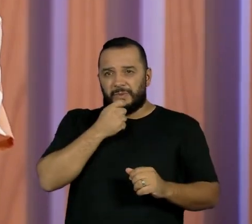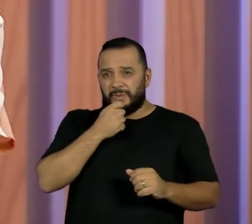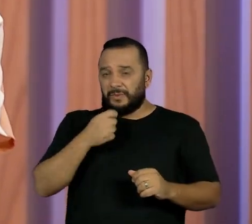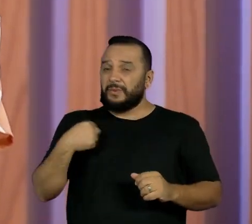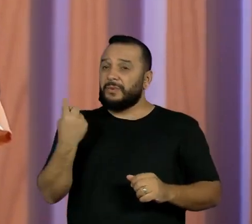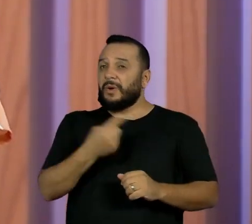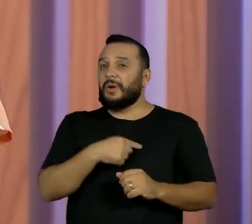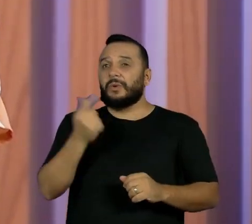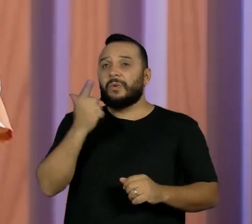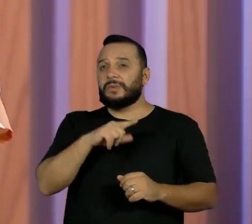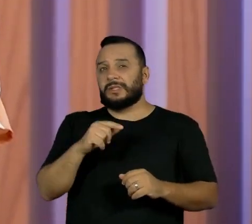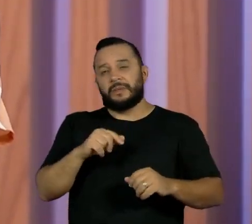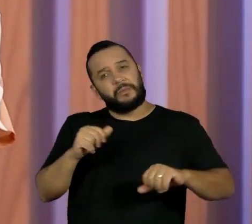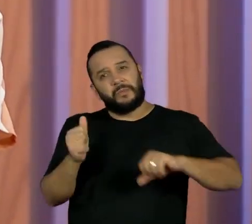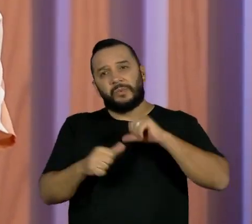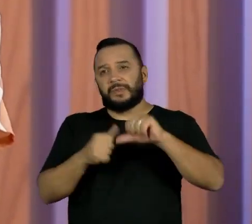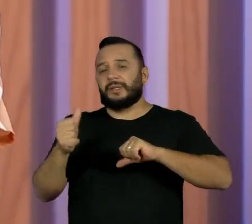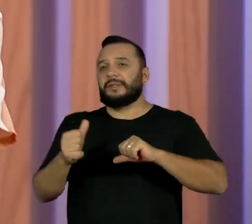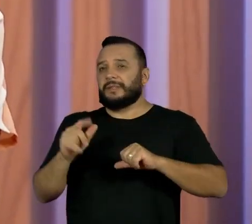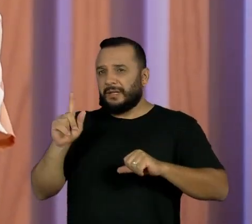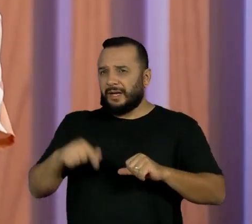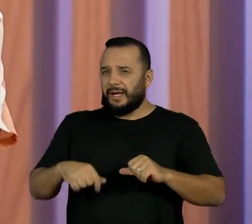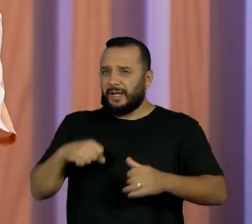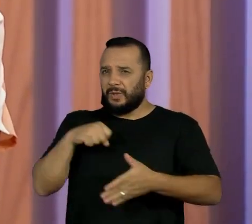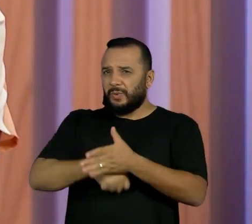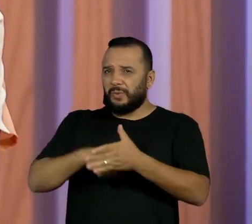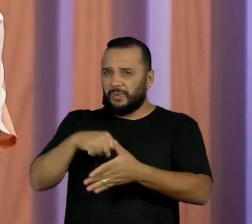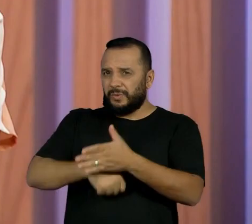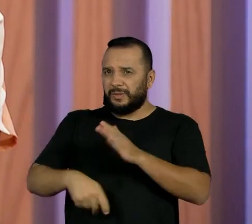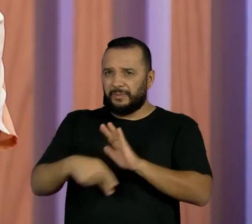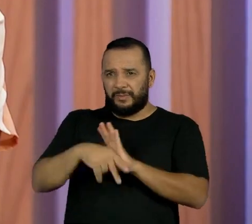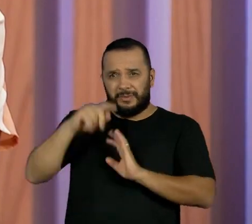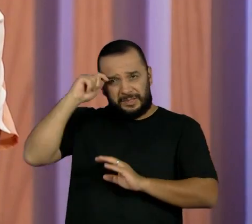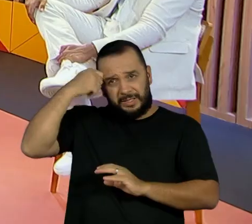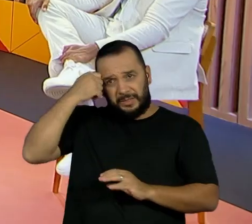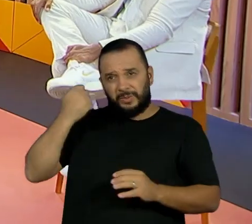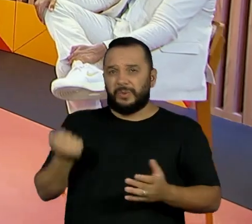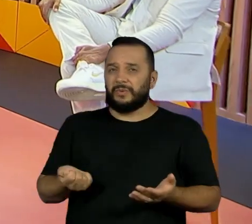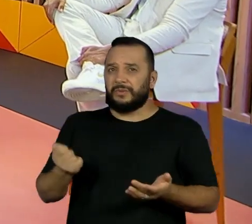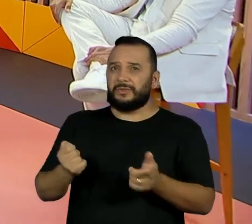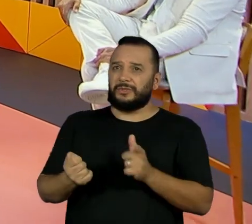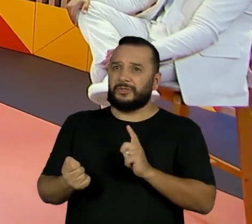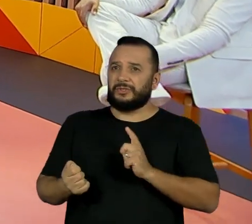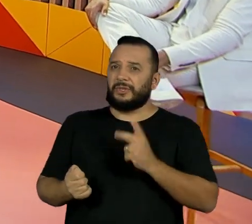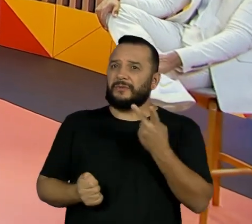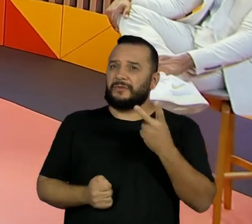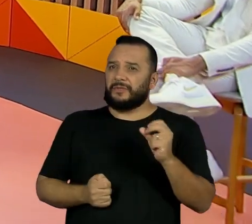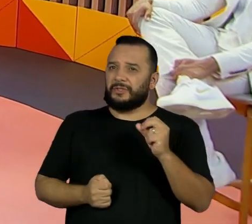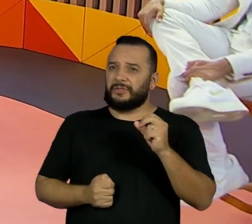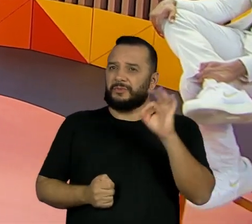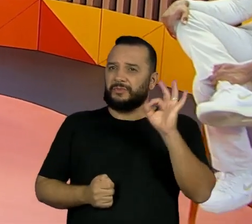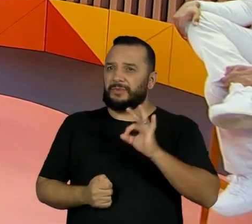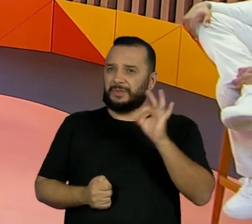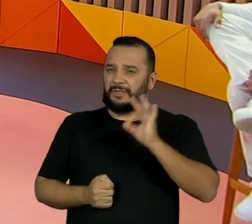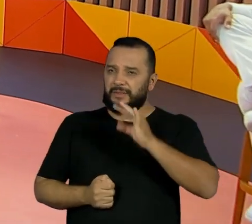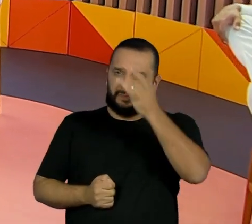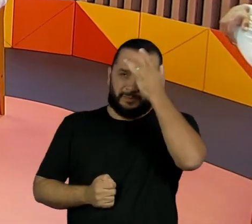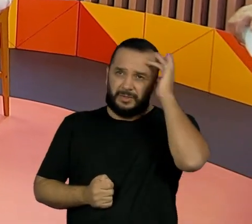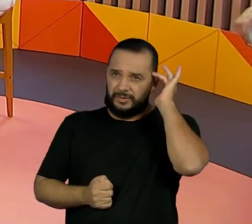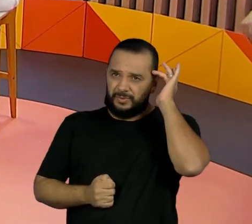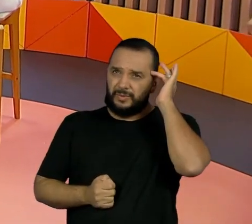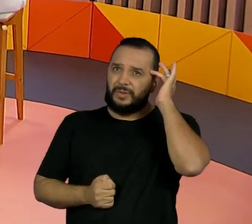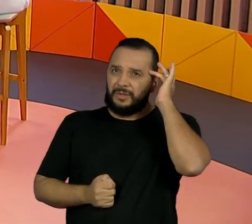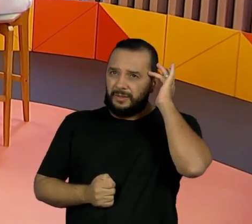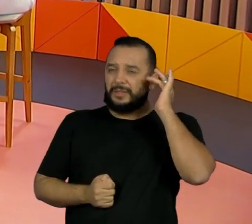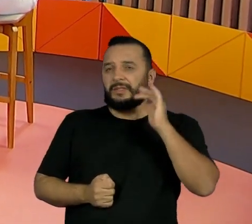da própria escravizado negro, da luta dele, né? Nós só tínhamos 20% de pessoas